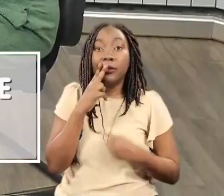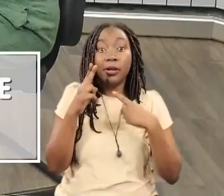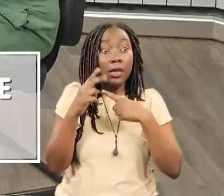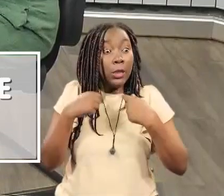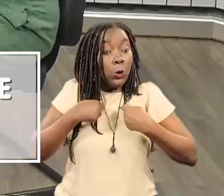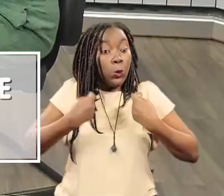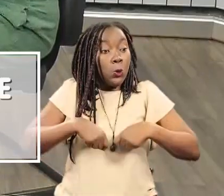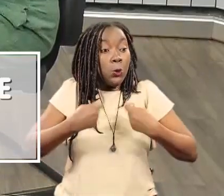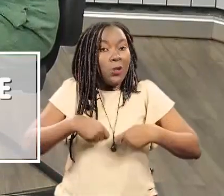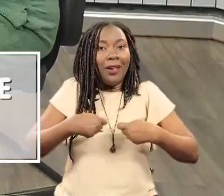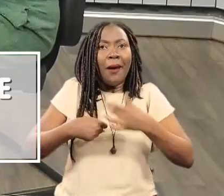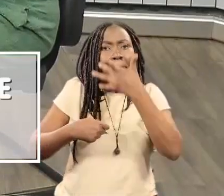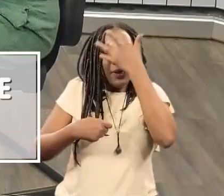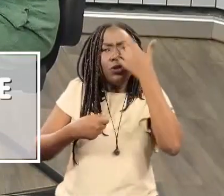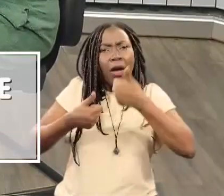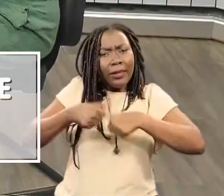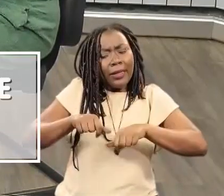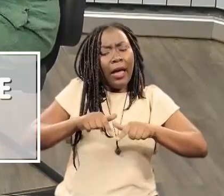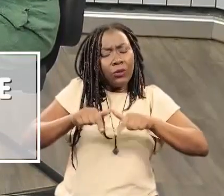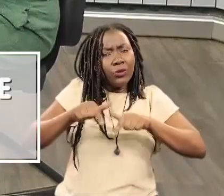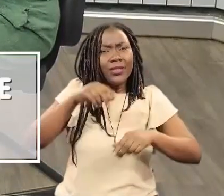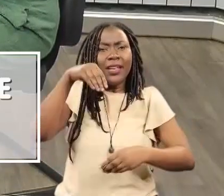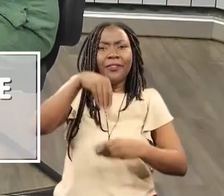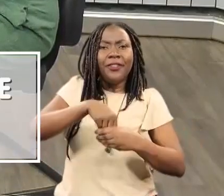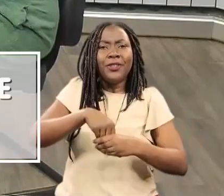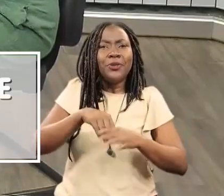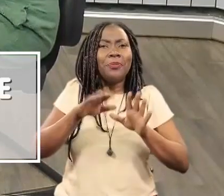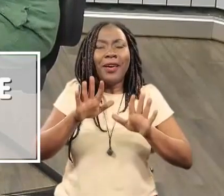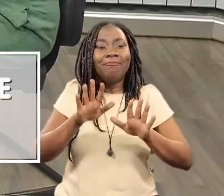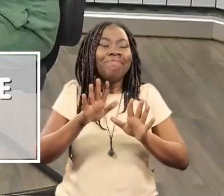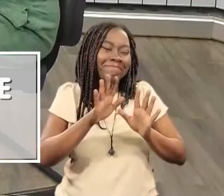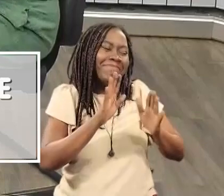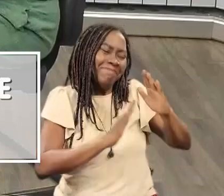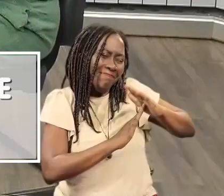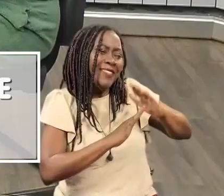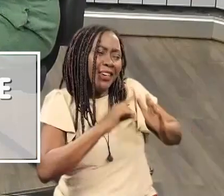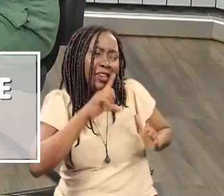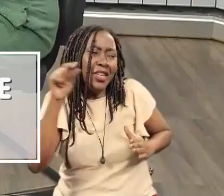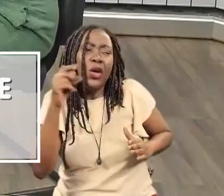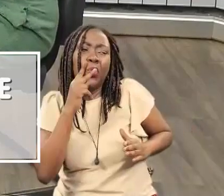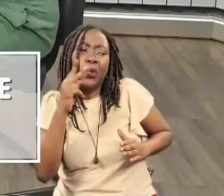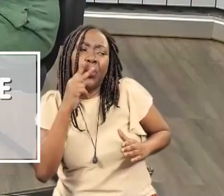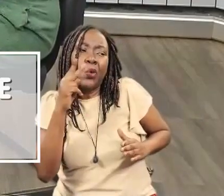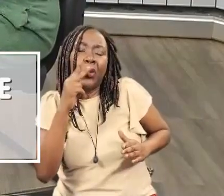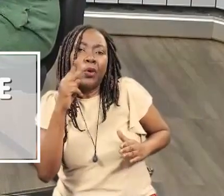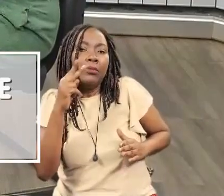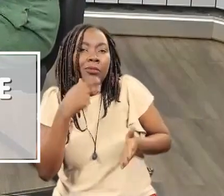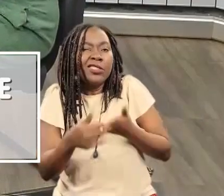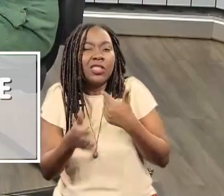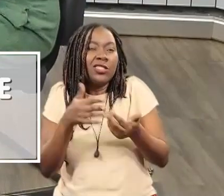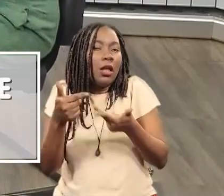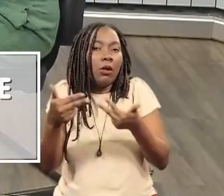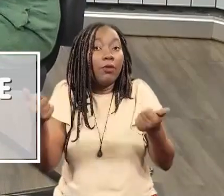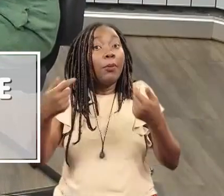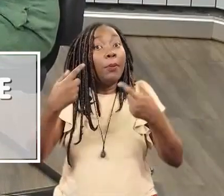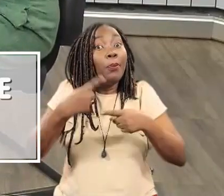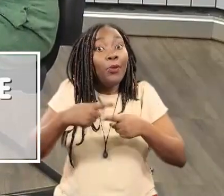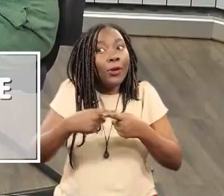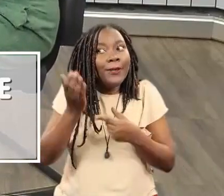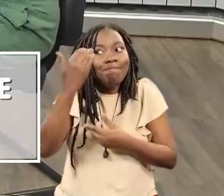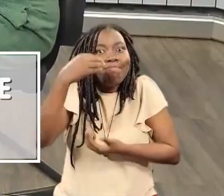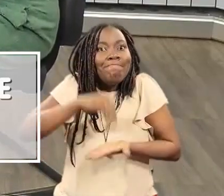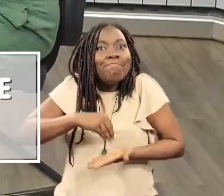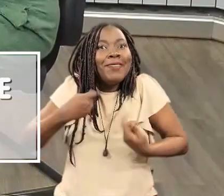Você vê assim, a pessoa está aqui no serviço, mas ela precisa dar uma saidinha para fumar um cigarro. seja lá o que for, porque ela precisa. Quem